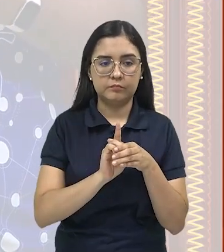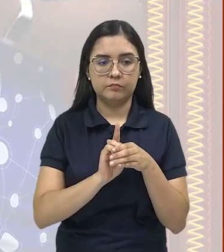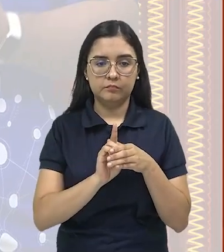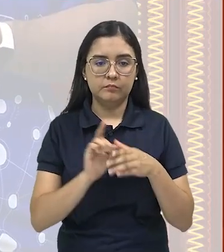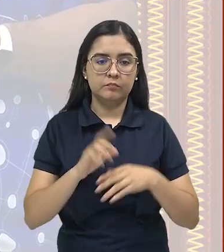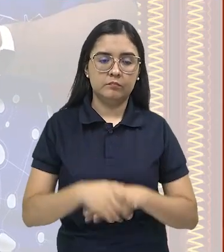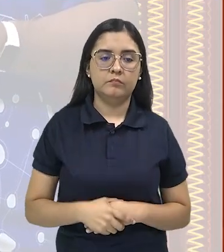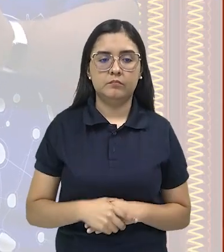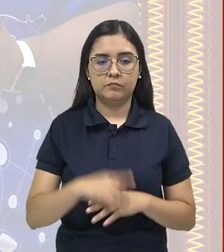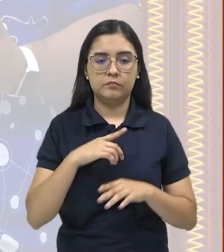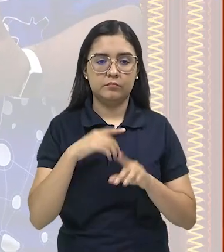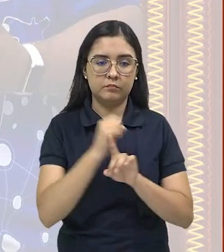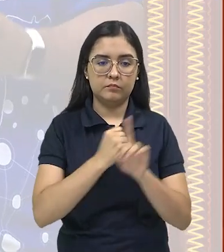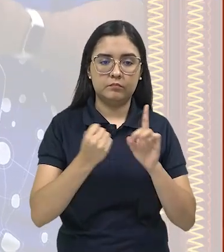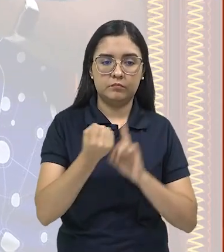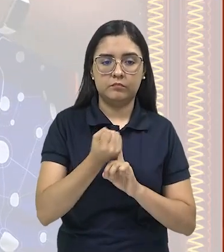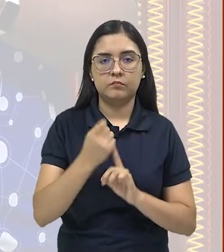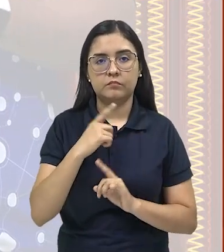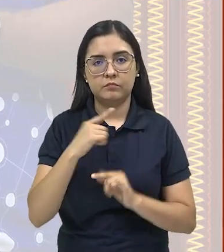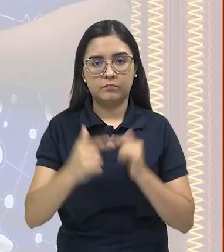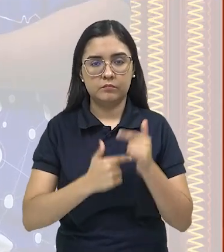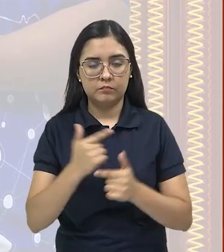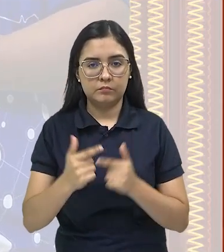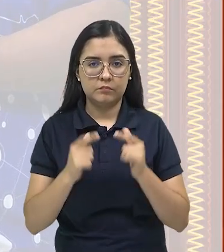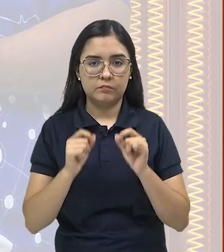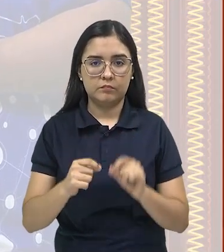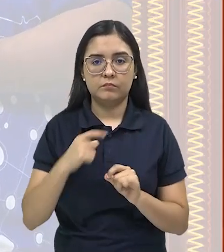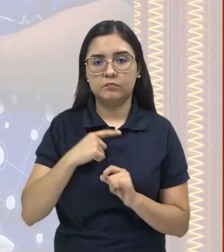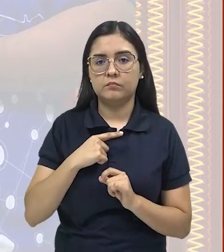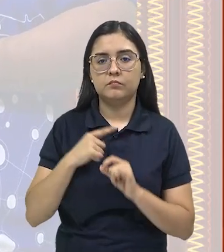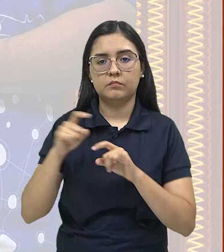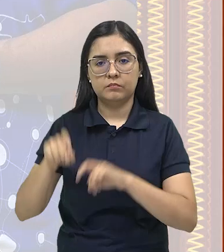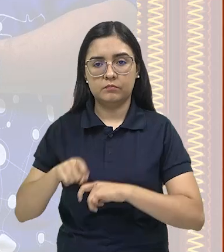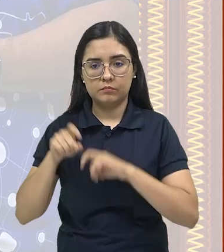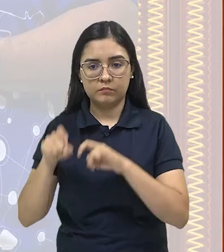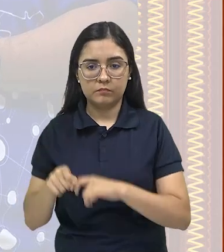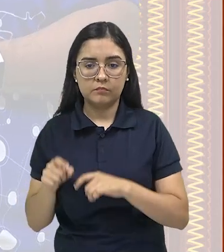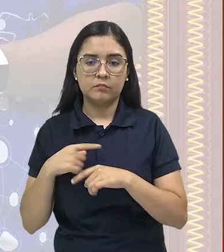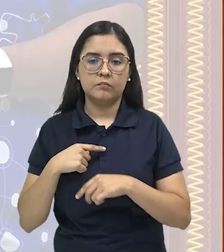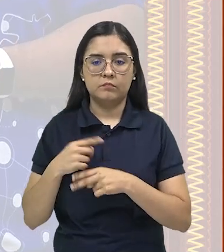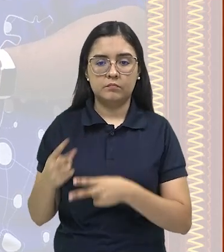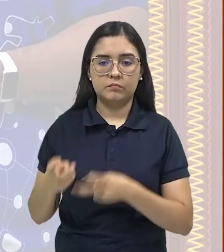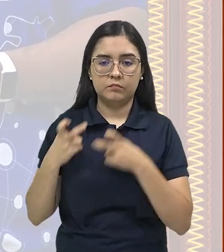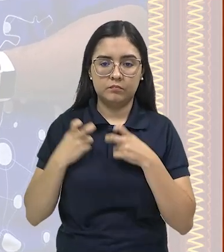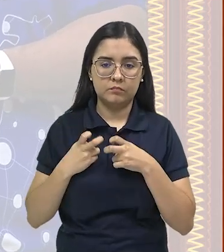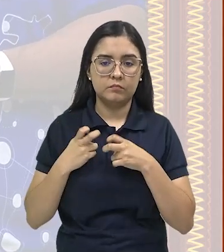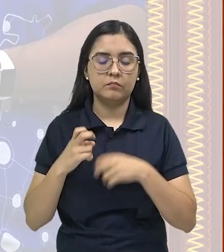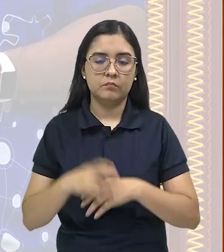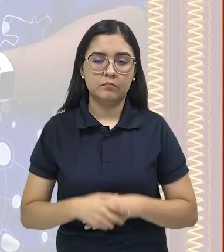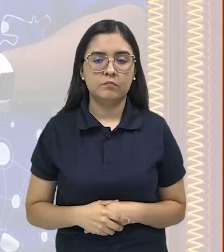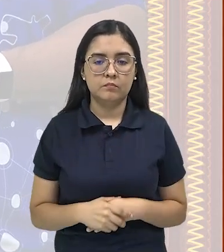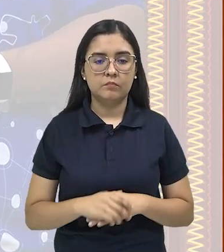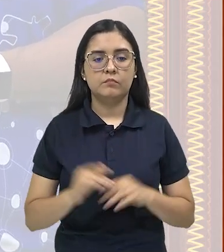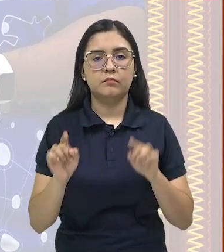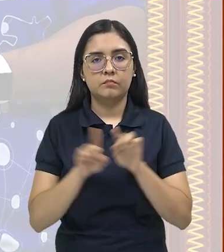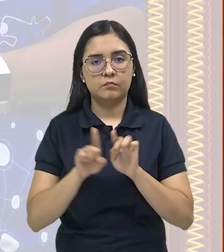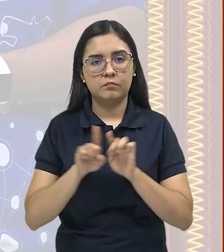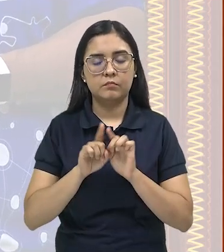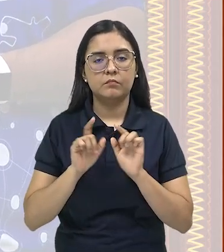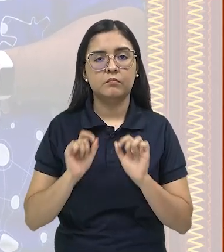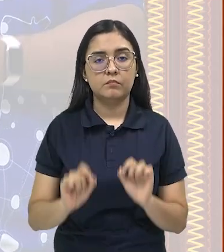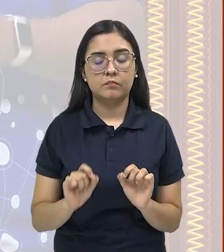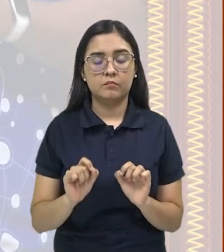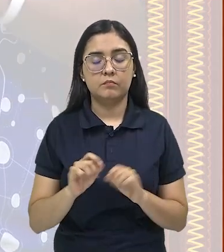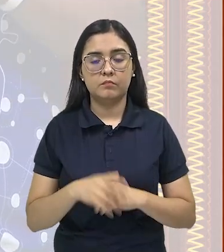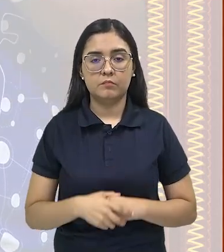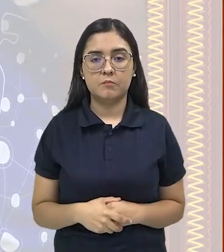indígena na agricultura, pecuária, exploração de recursos naturais, também, além, claro, daquele incentivo que eu citei para